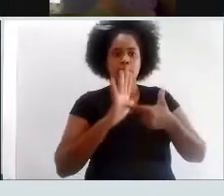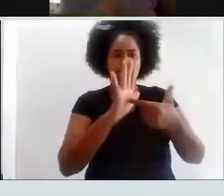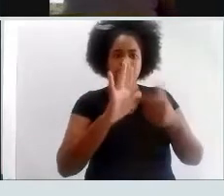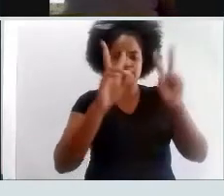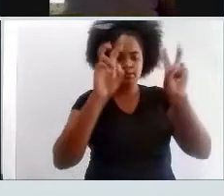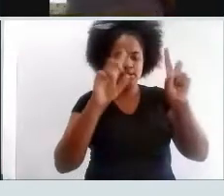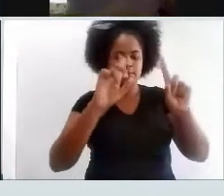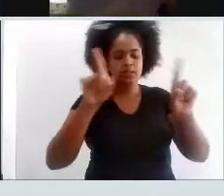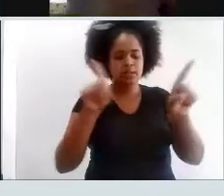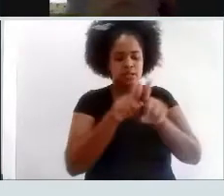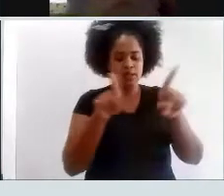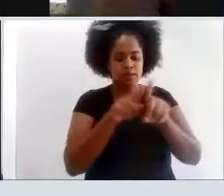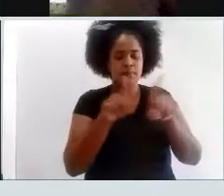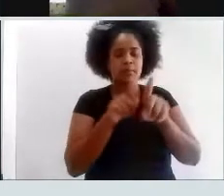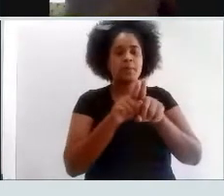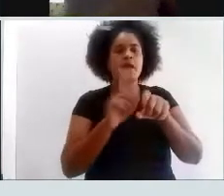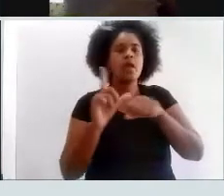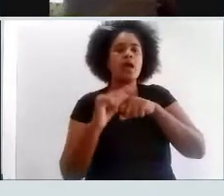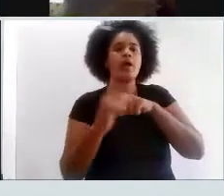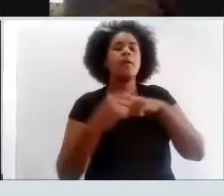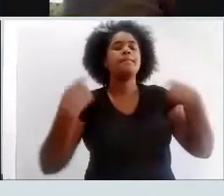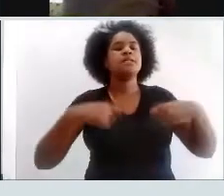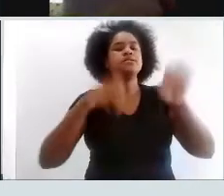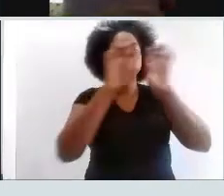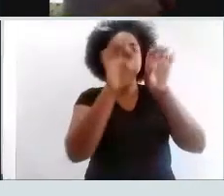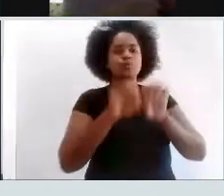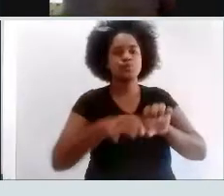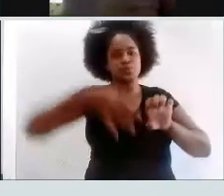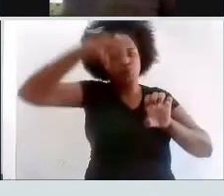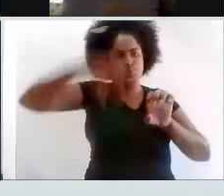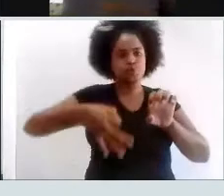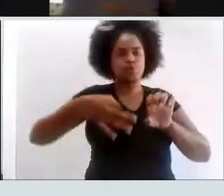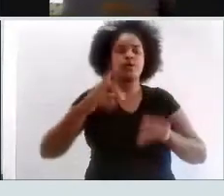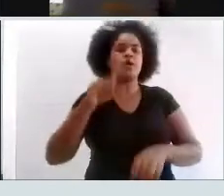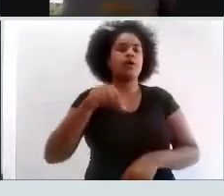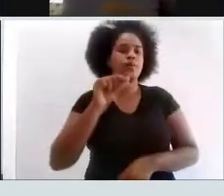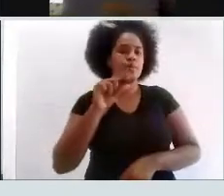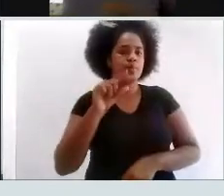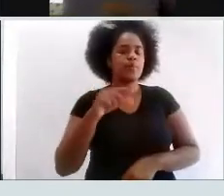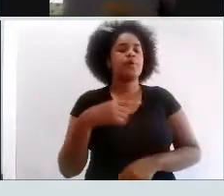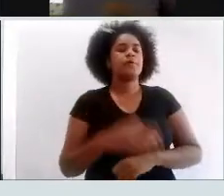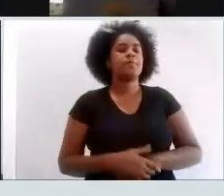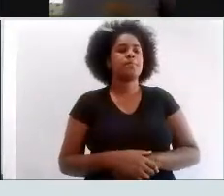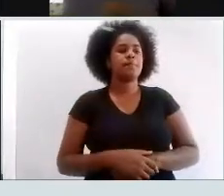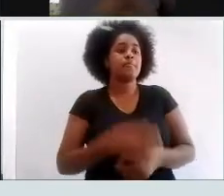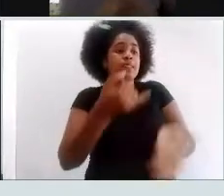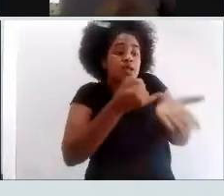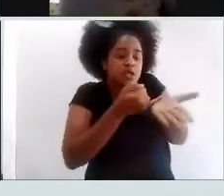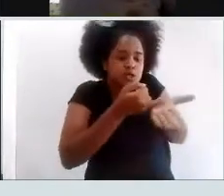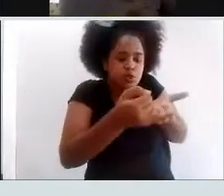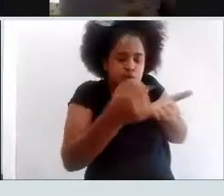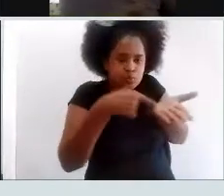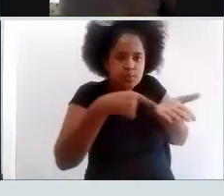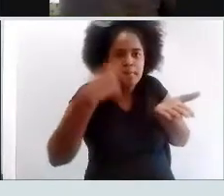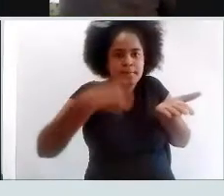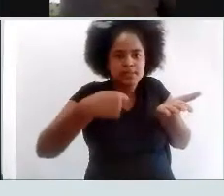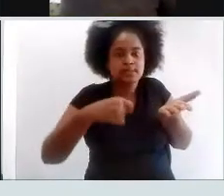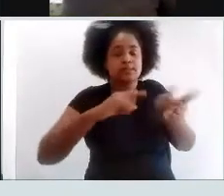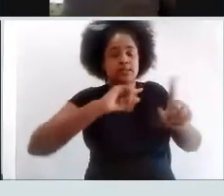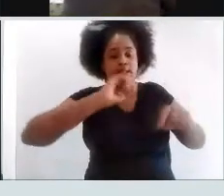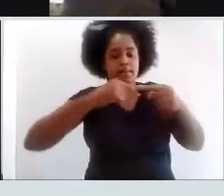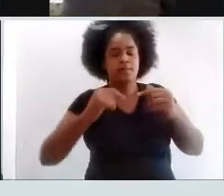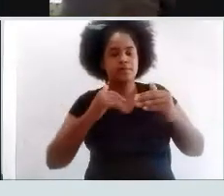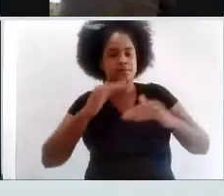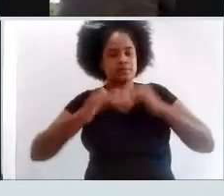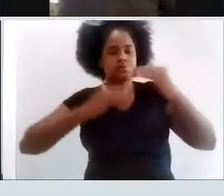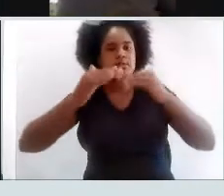também ele tem uma estrutura fixa, que é ter uma introdução, um desenvolvimento e uma conclusão.